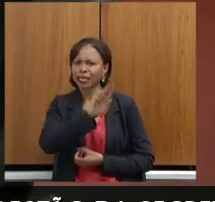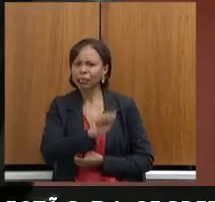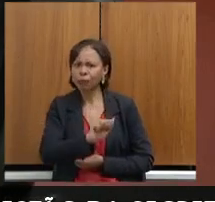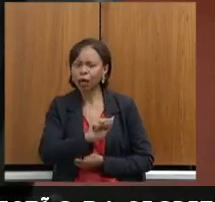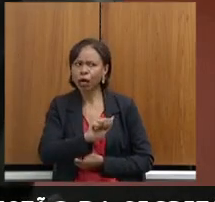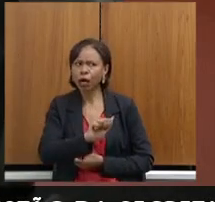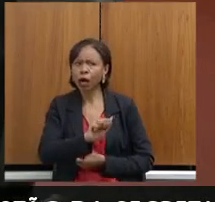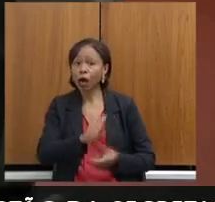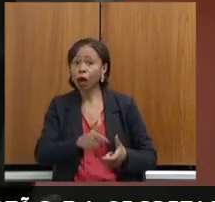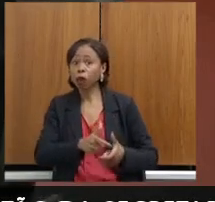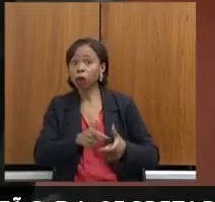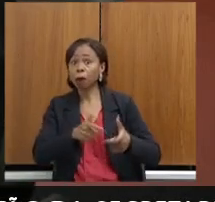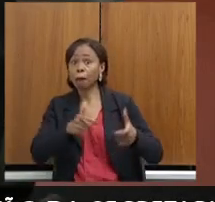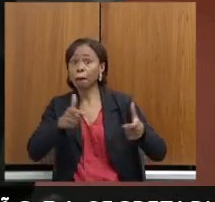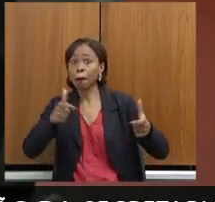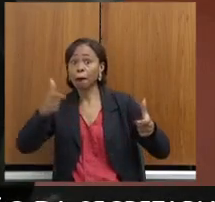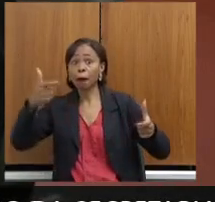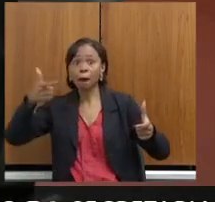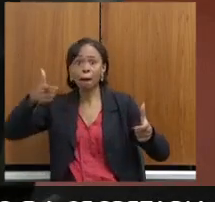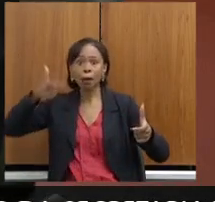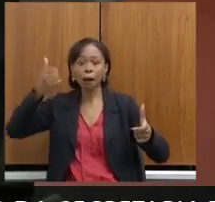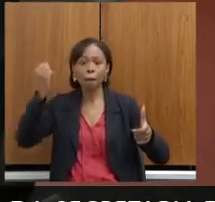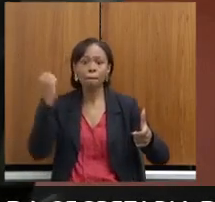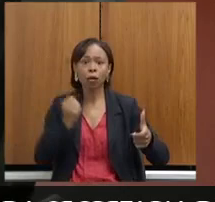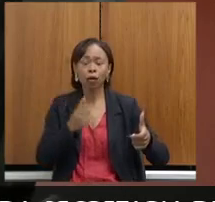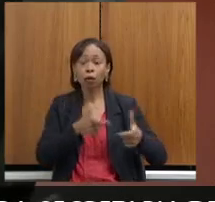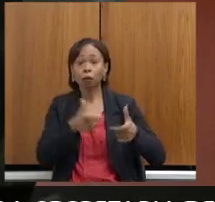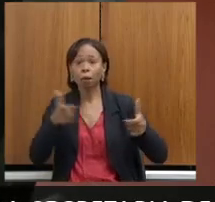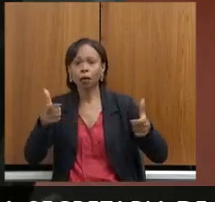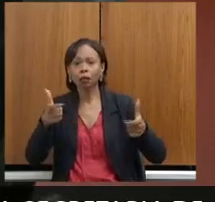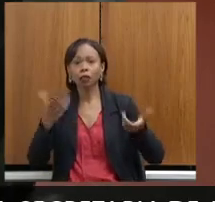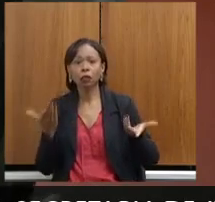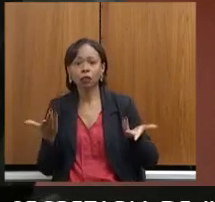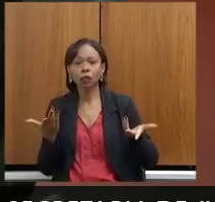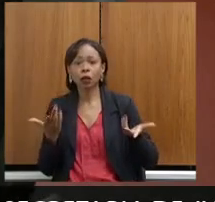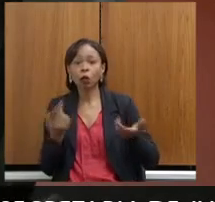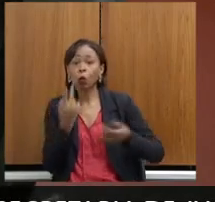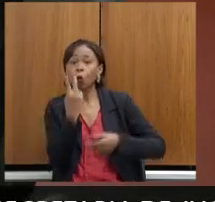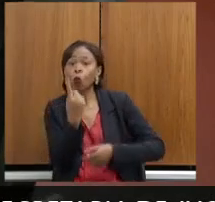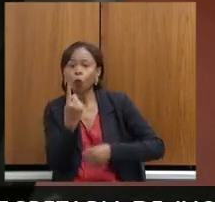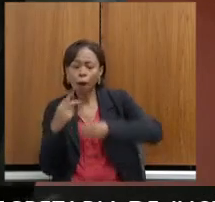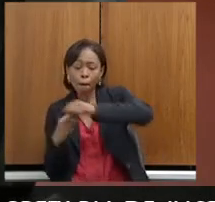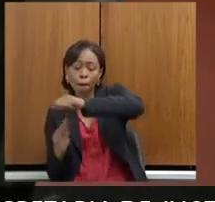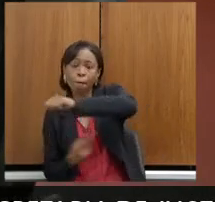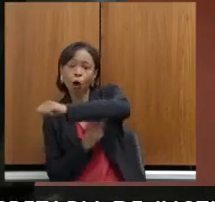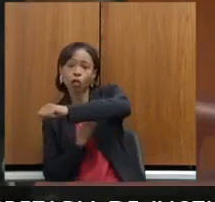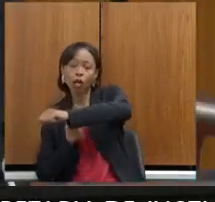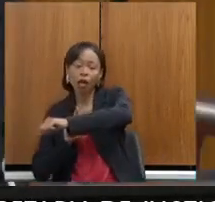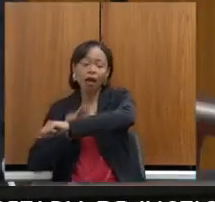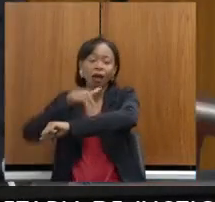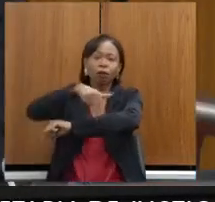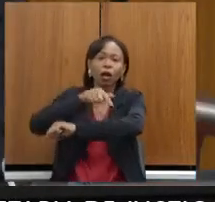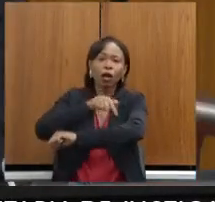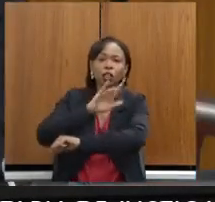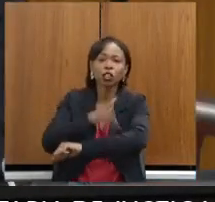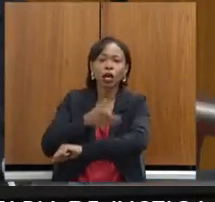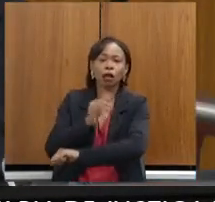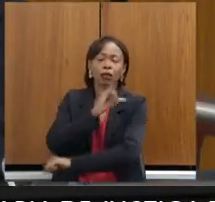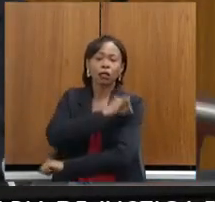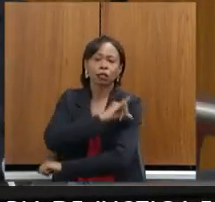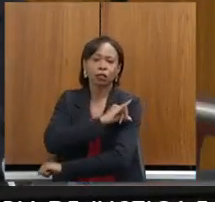homicídio não se atravessa uma ponte e você tá no Rio de Janeiro o governo federal